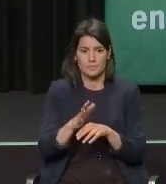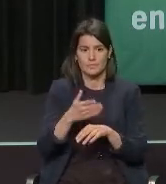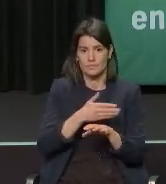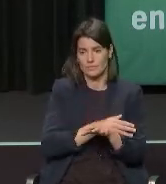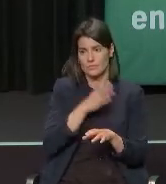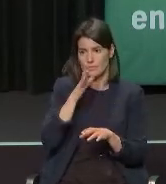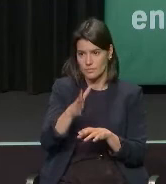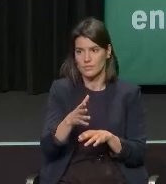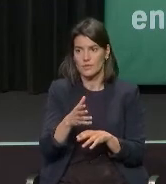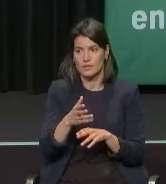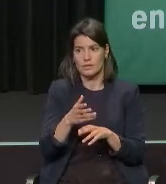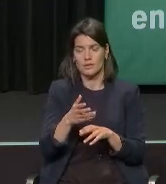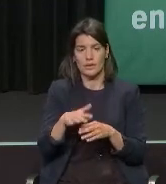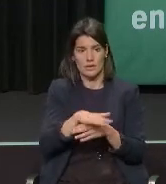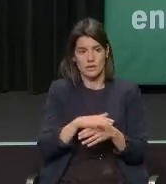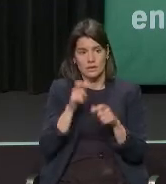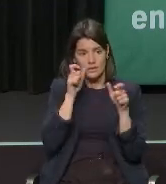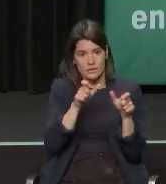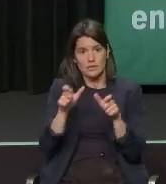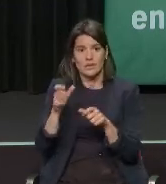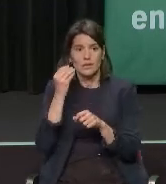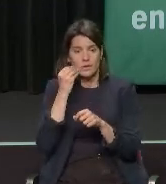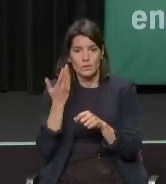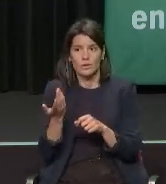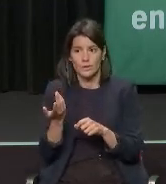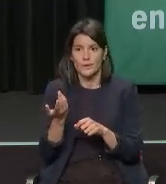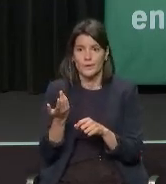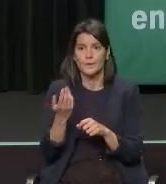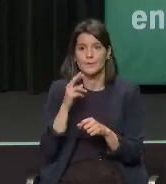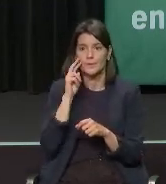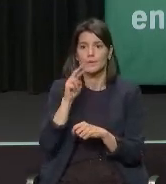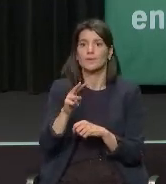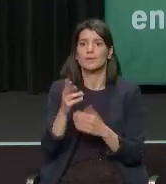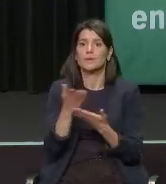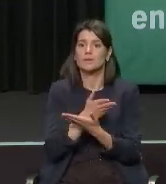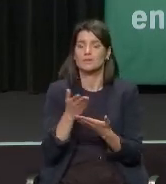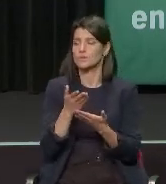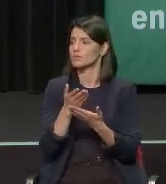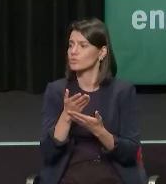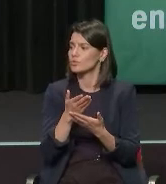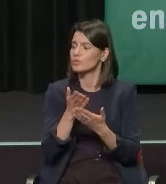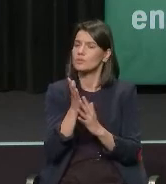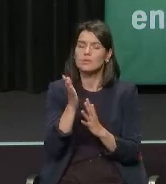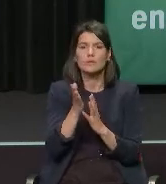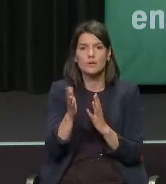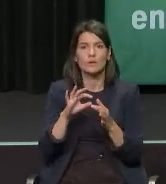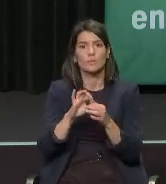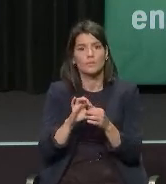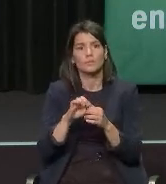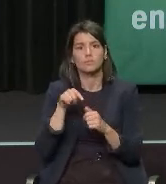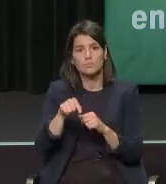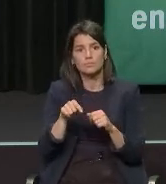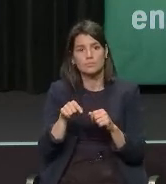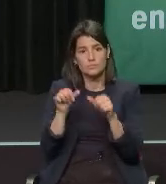de sinergias na monitorização, ver as relações entre componentes dos